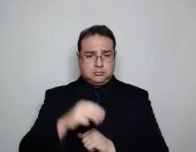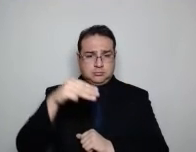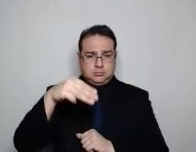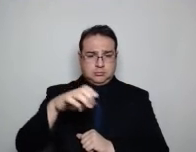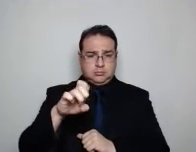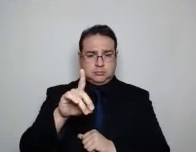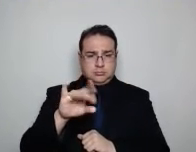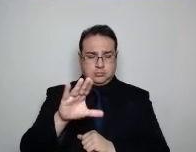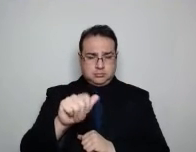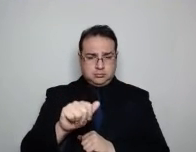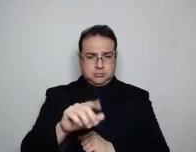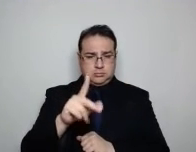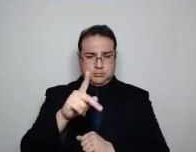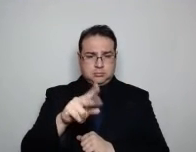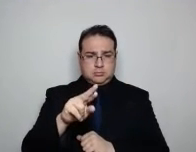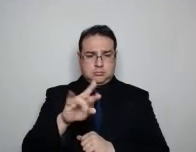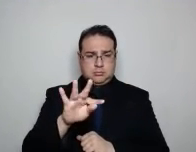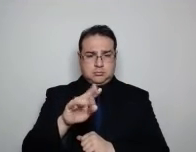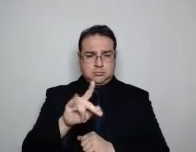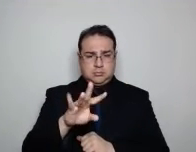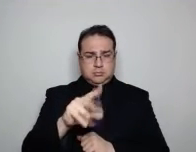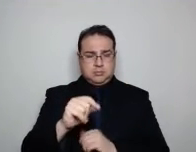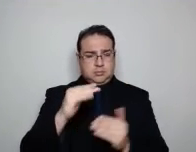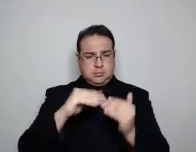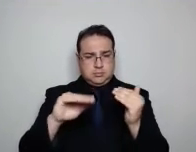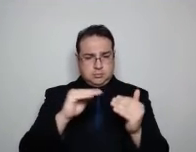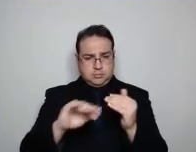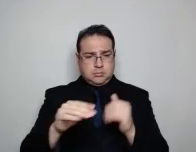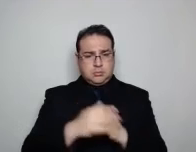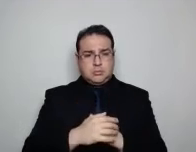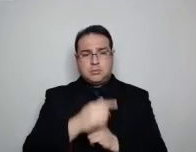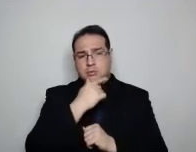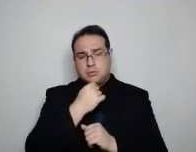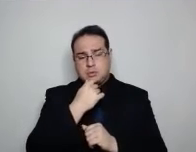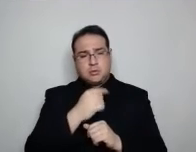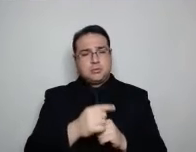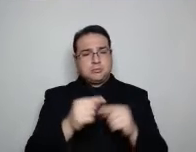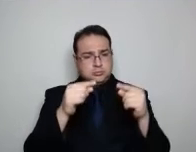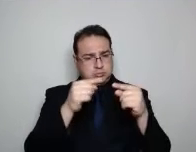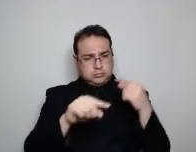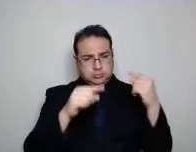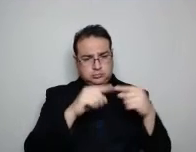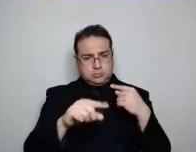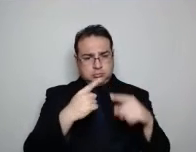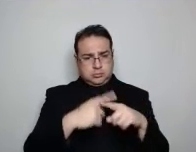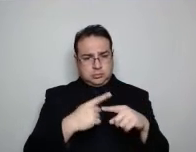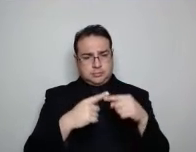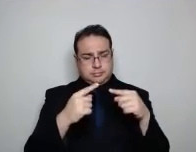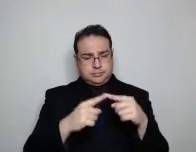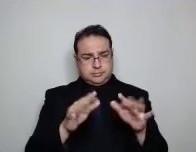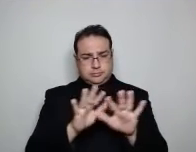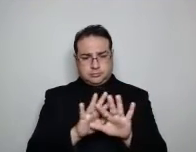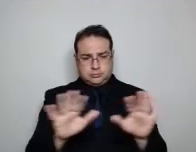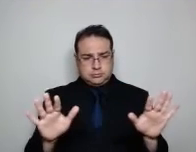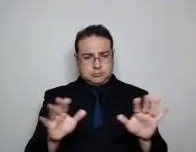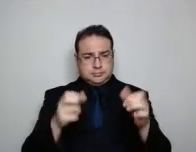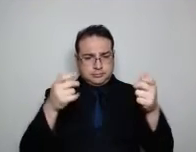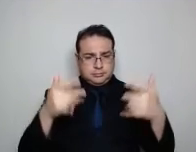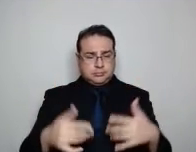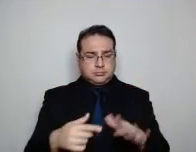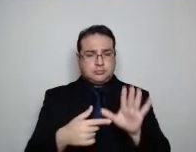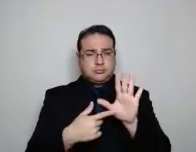da agravada em desfavor do agravante, o que por si só demonstra que não